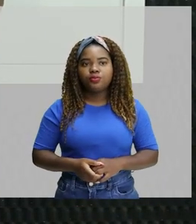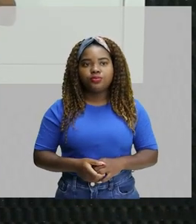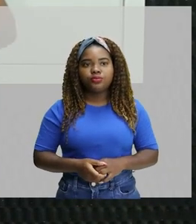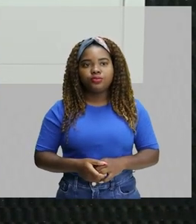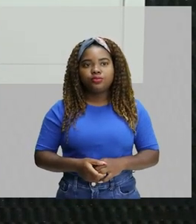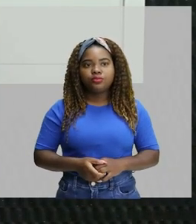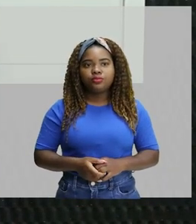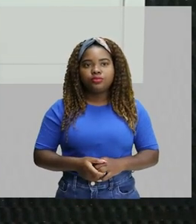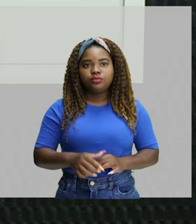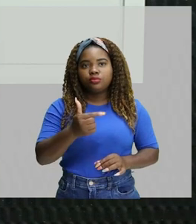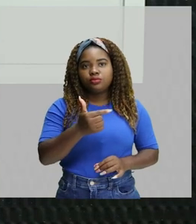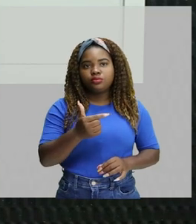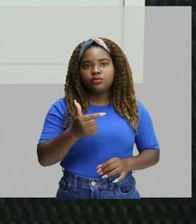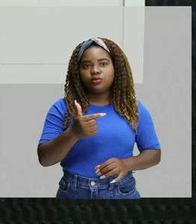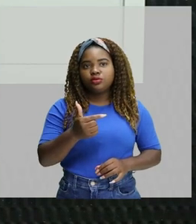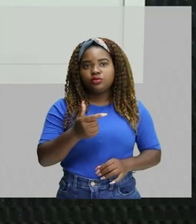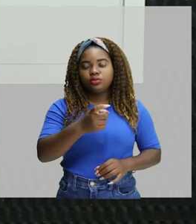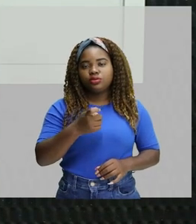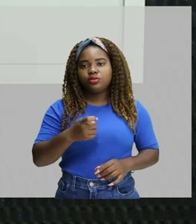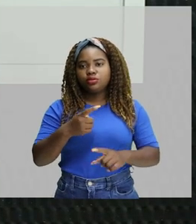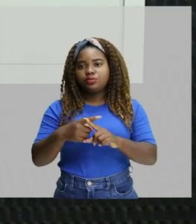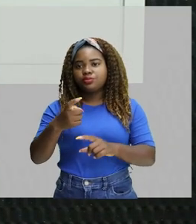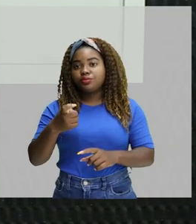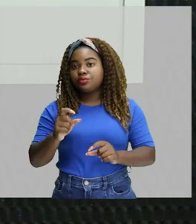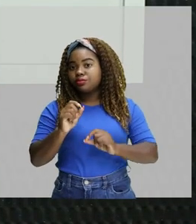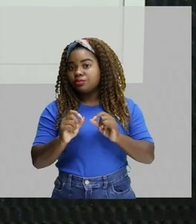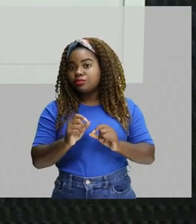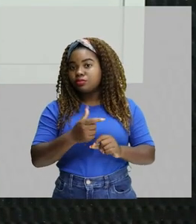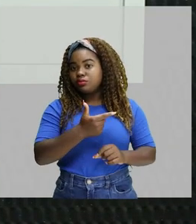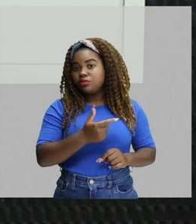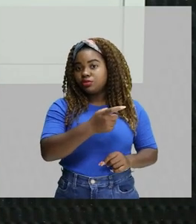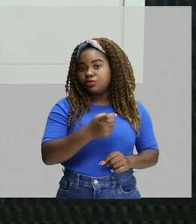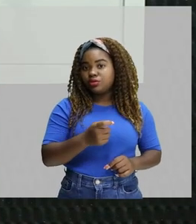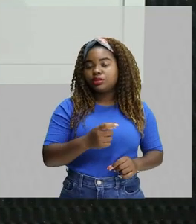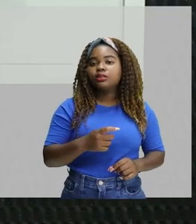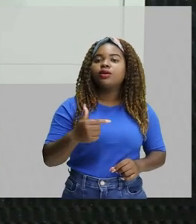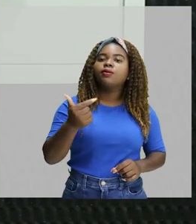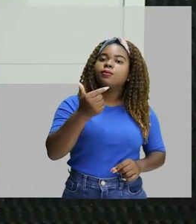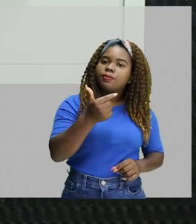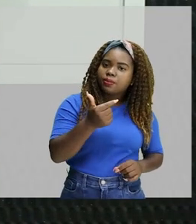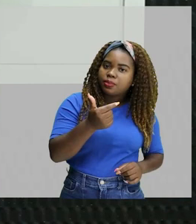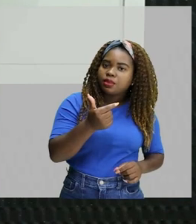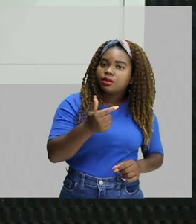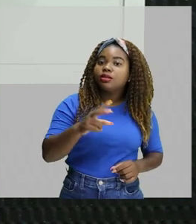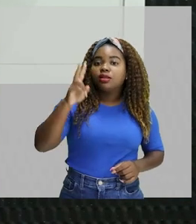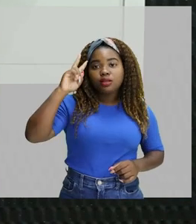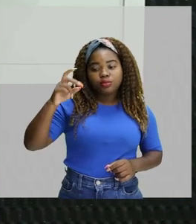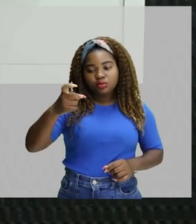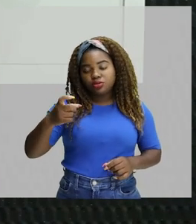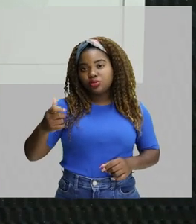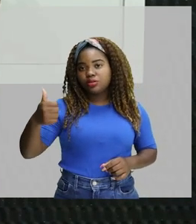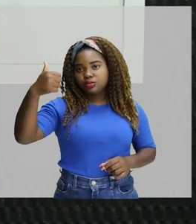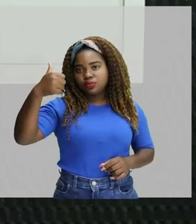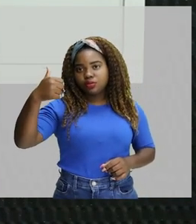= 2x x x 2x qu né turma Lembrando que aqui tá elevado a 1 e aqui tá elevado a